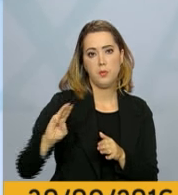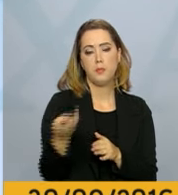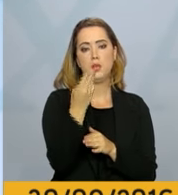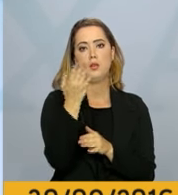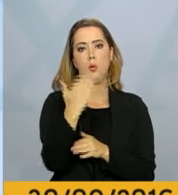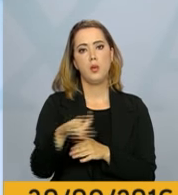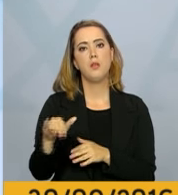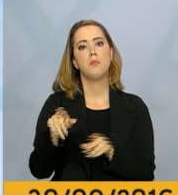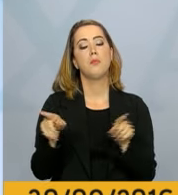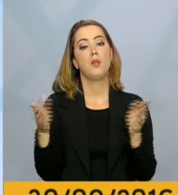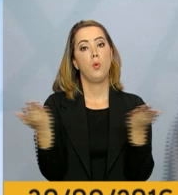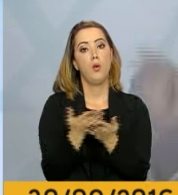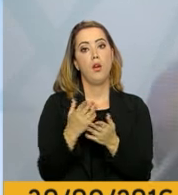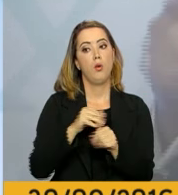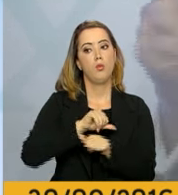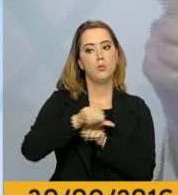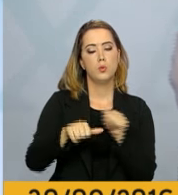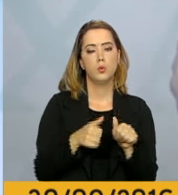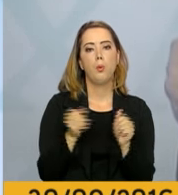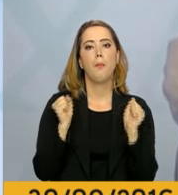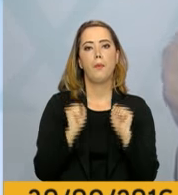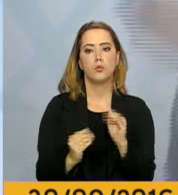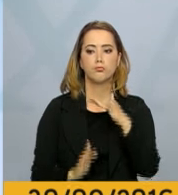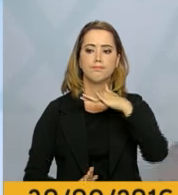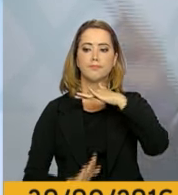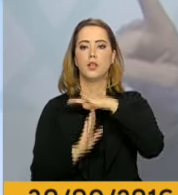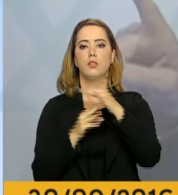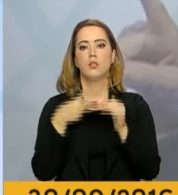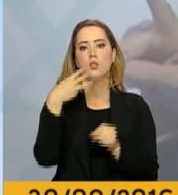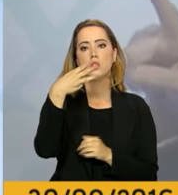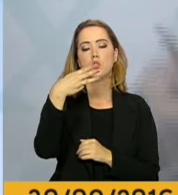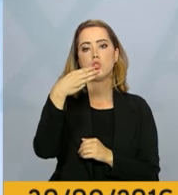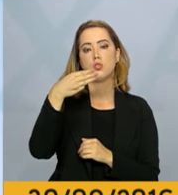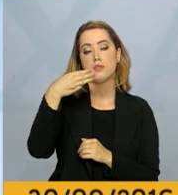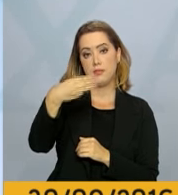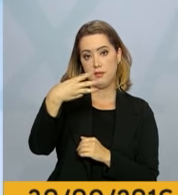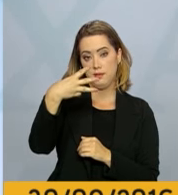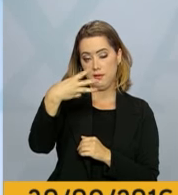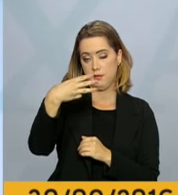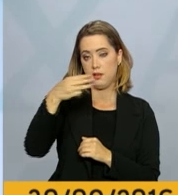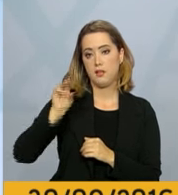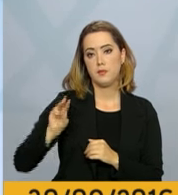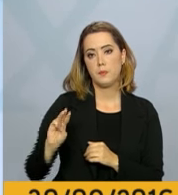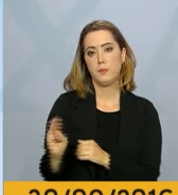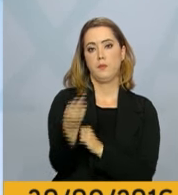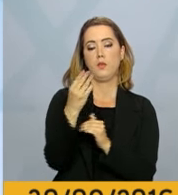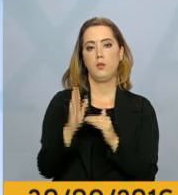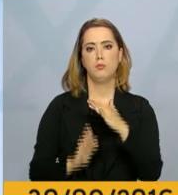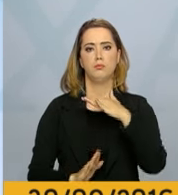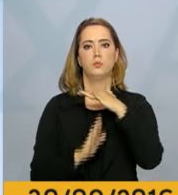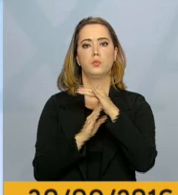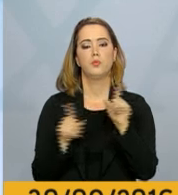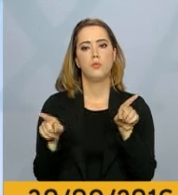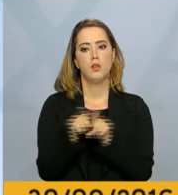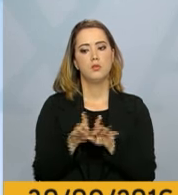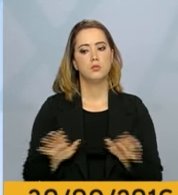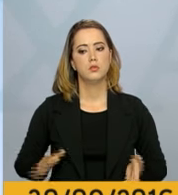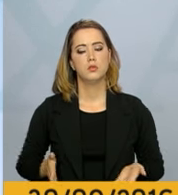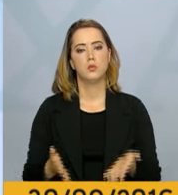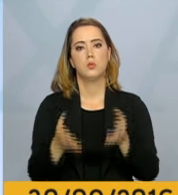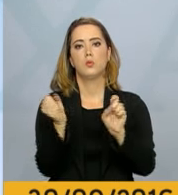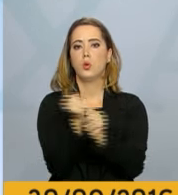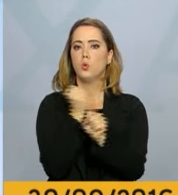média, para a aquisição de casas e apartamentos. Também, mais uma vez, incentivando o setor da construção